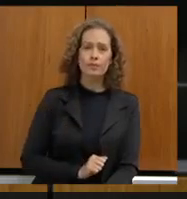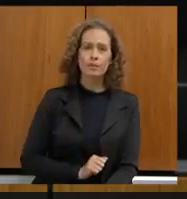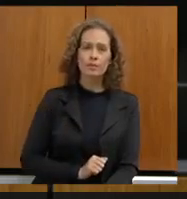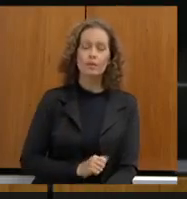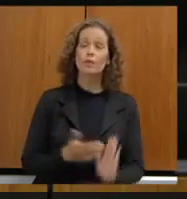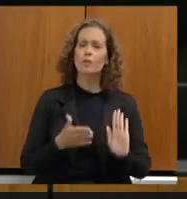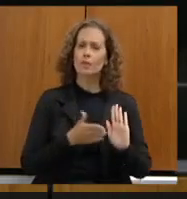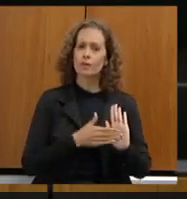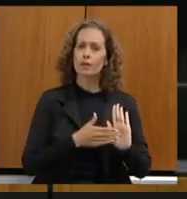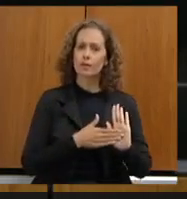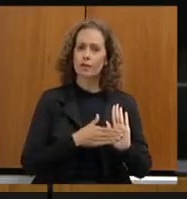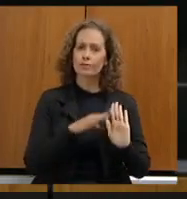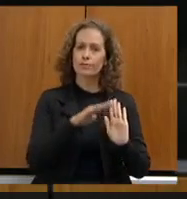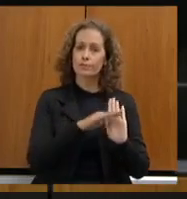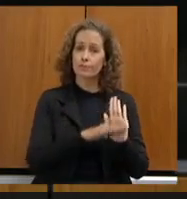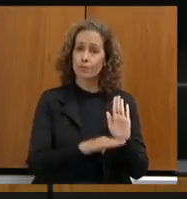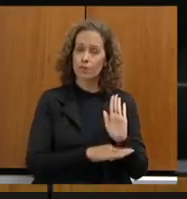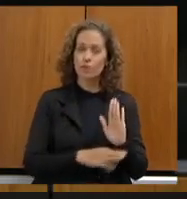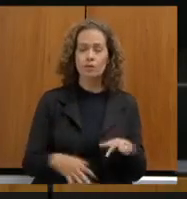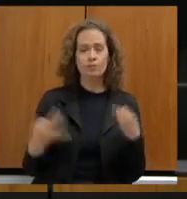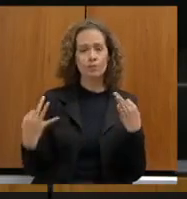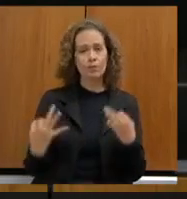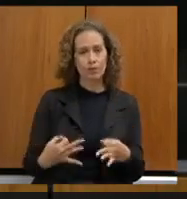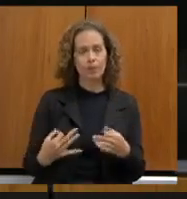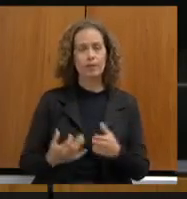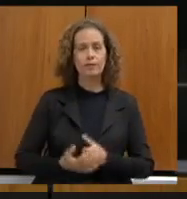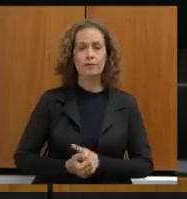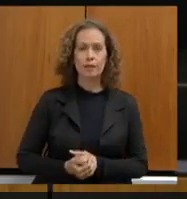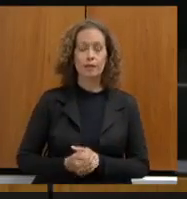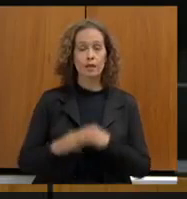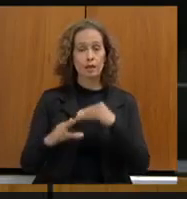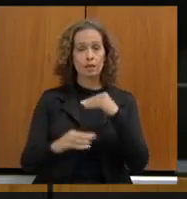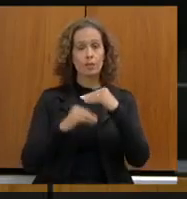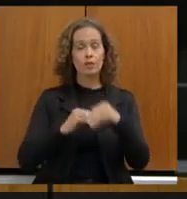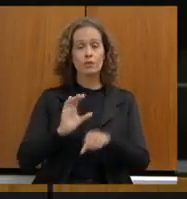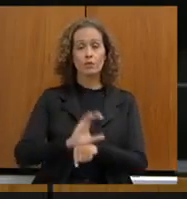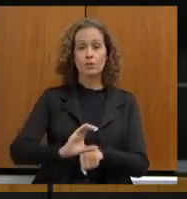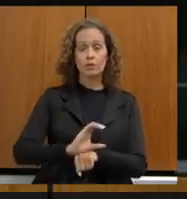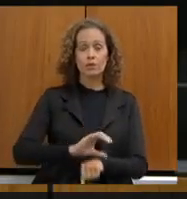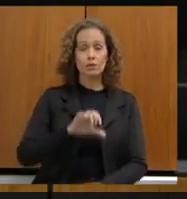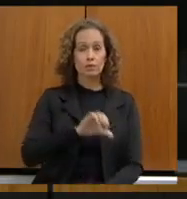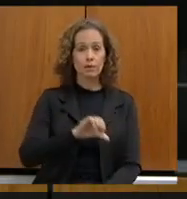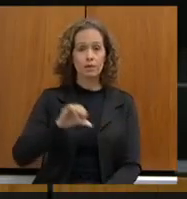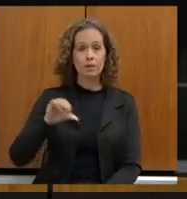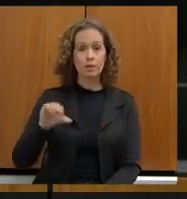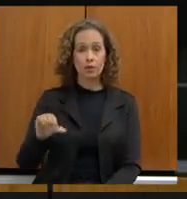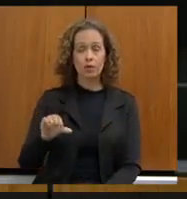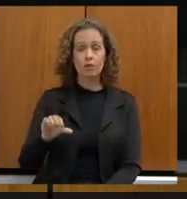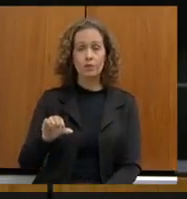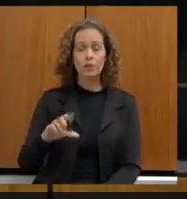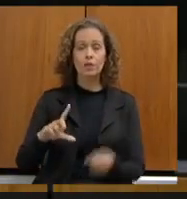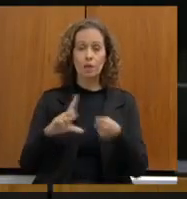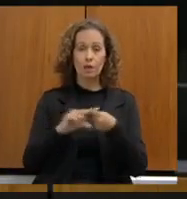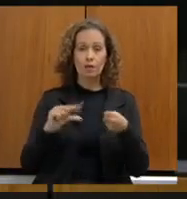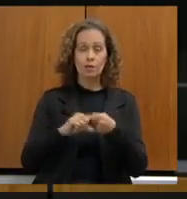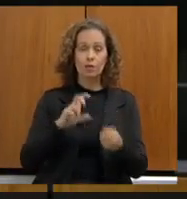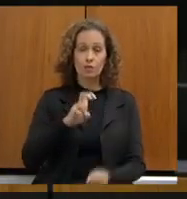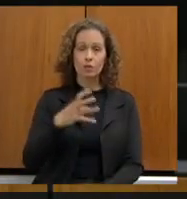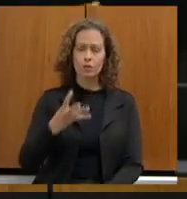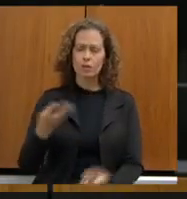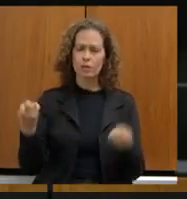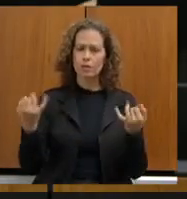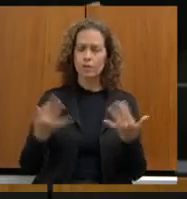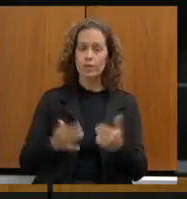a ação de conta está correta uma vez que a emenda com sua não 99 o seu artigo 54 diz o seguinte